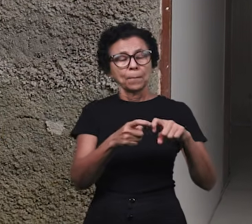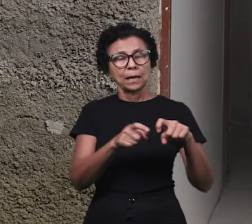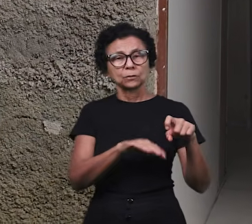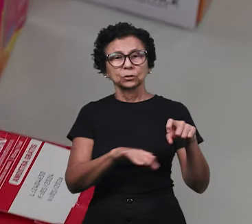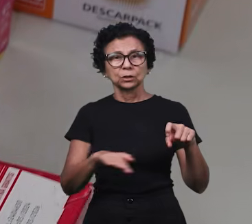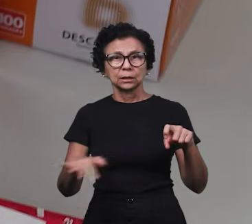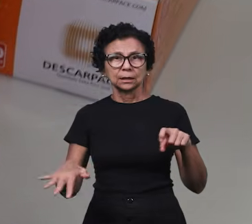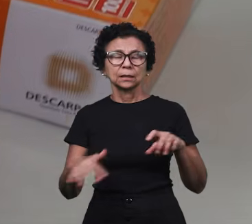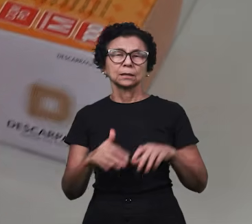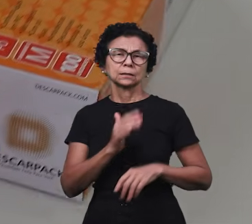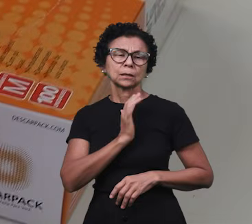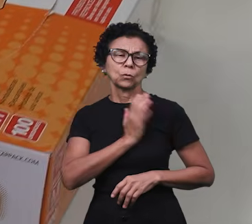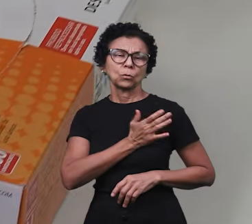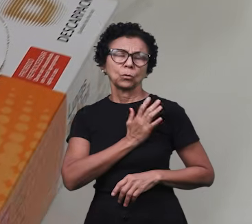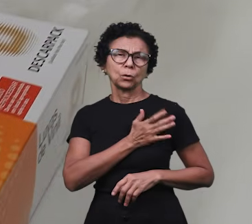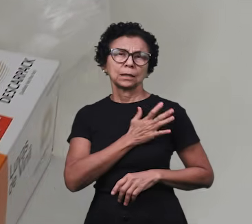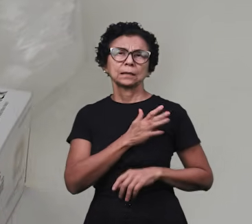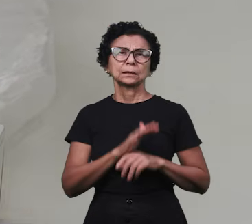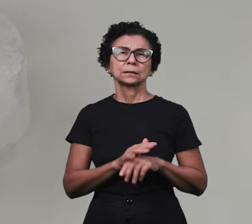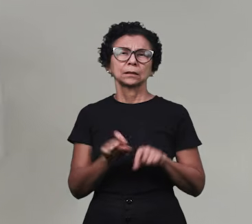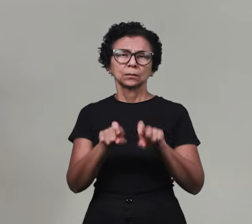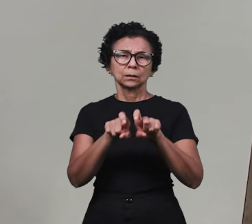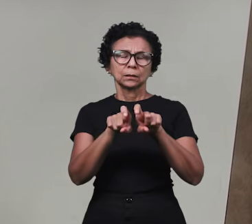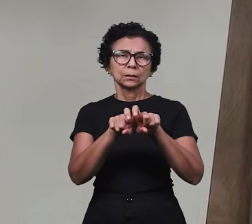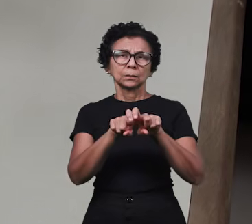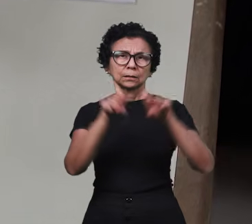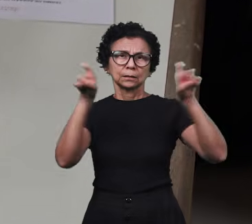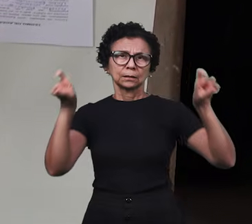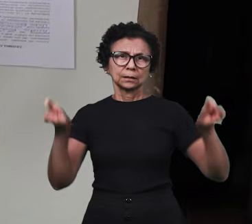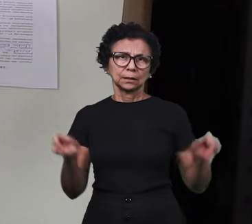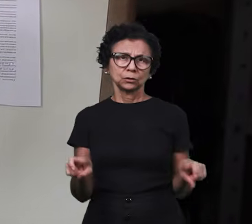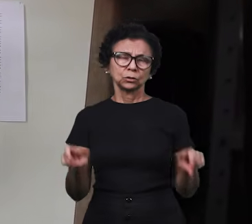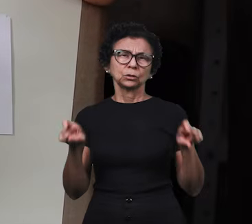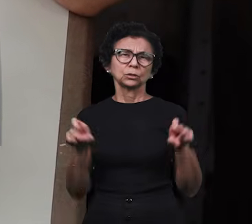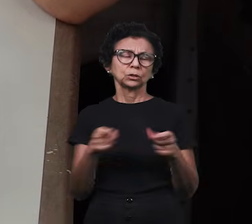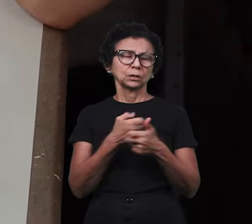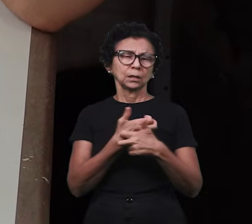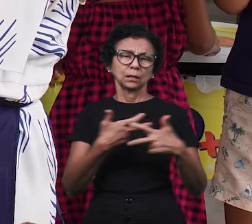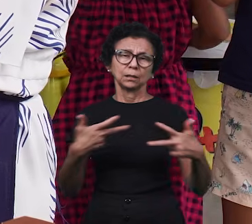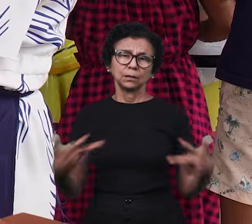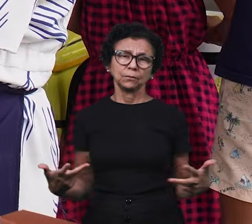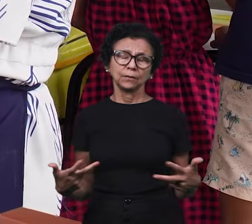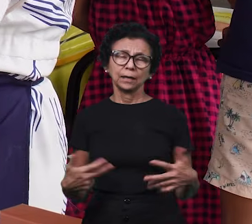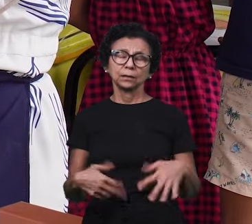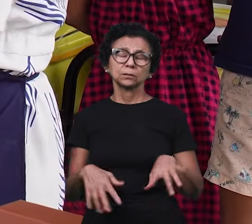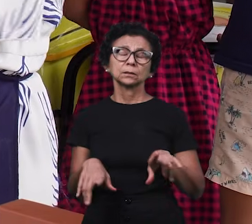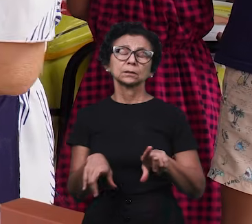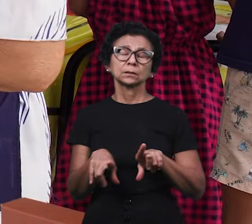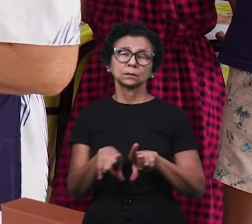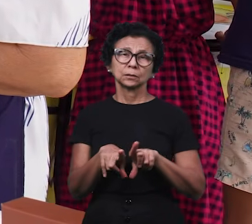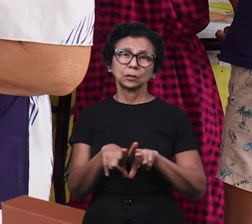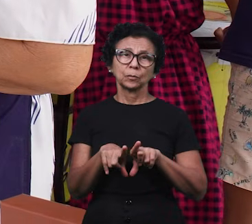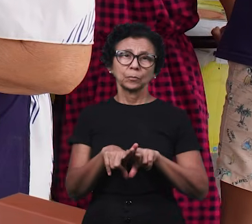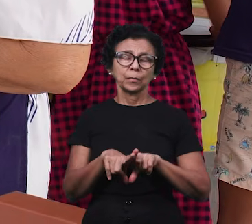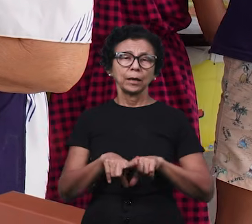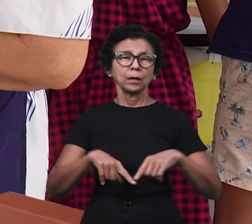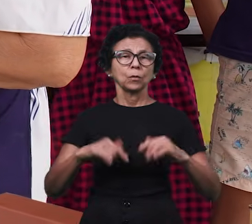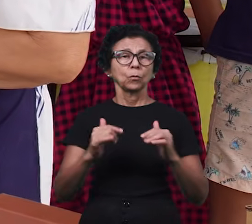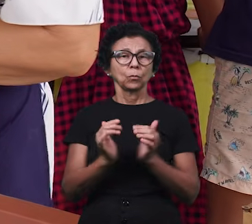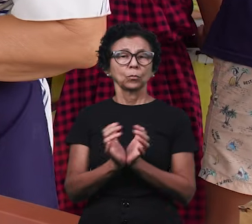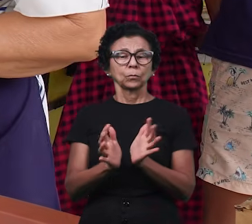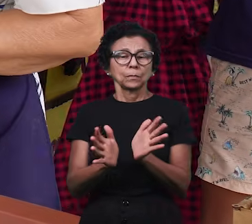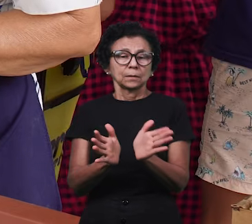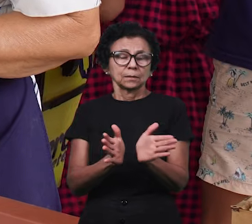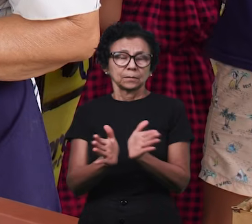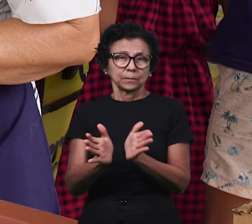pediatra, cardiologista, ginecologista, odontologia e clínica geral, além de uma frente importante voltada